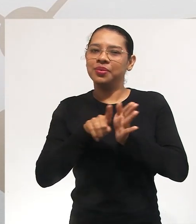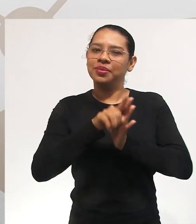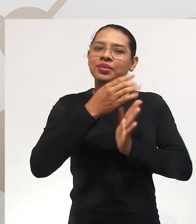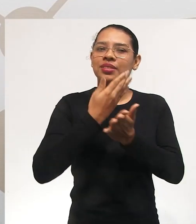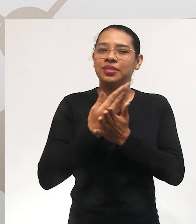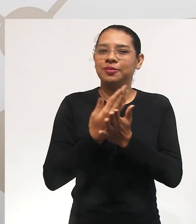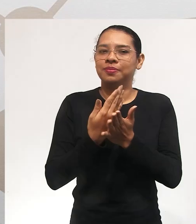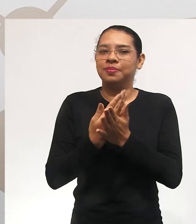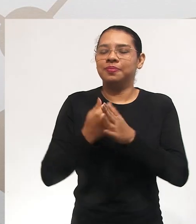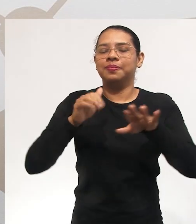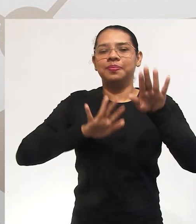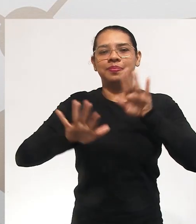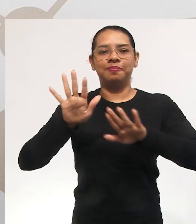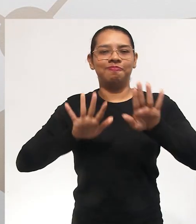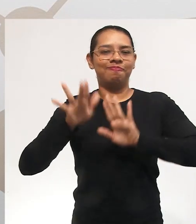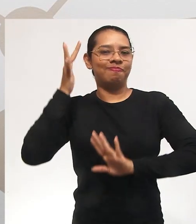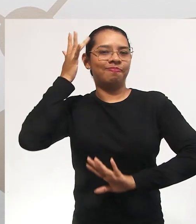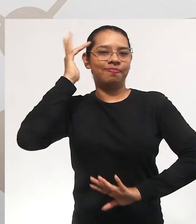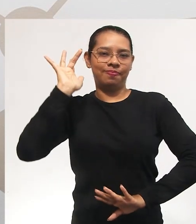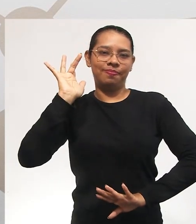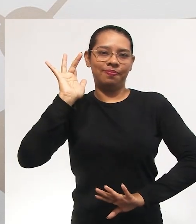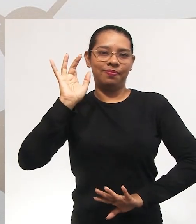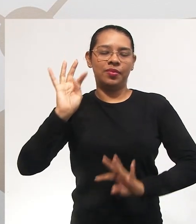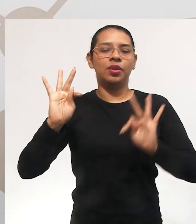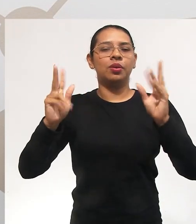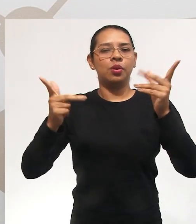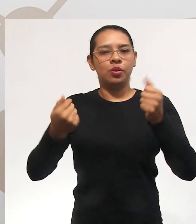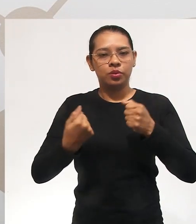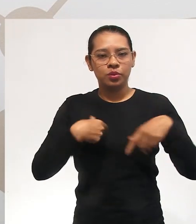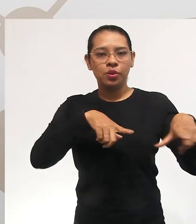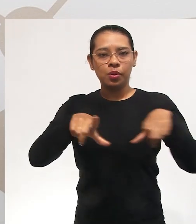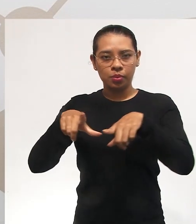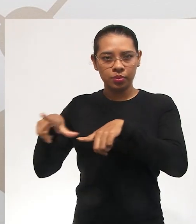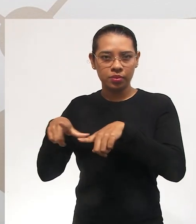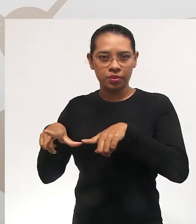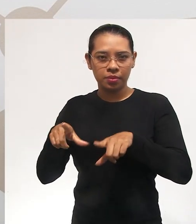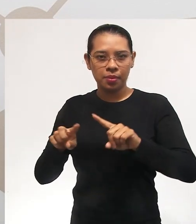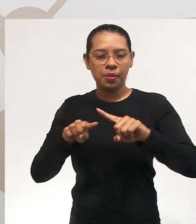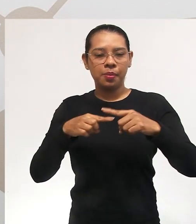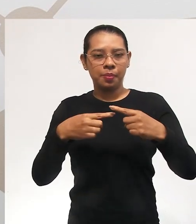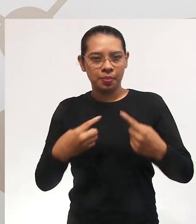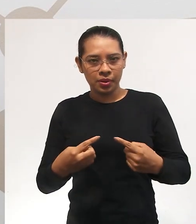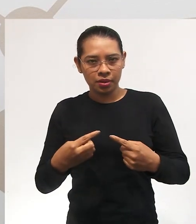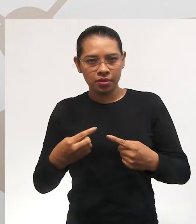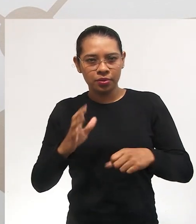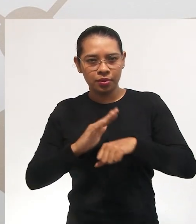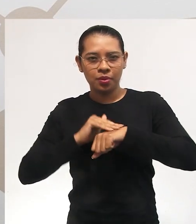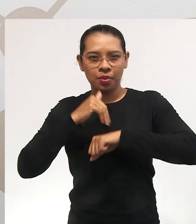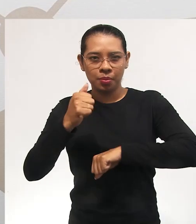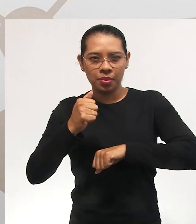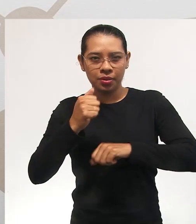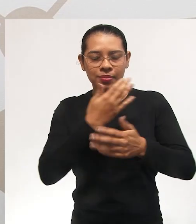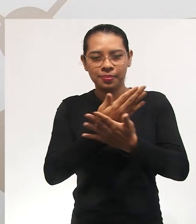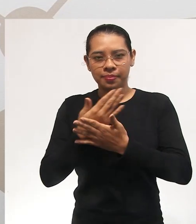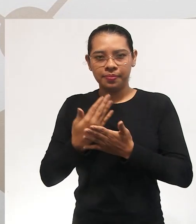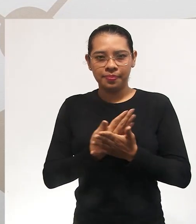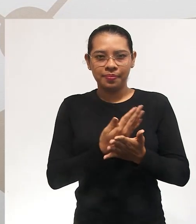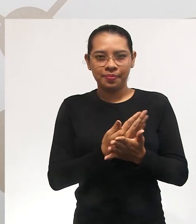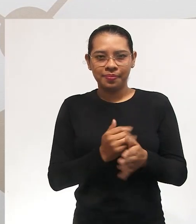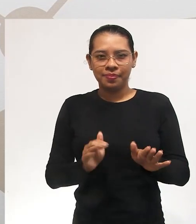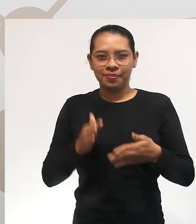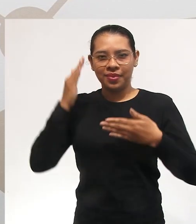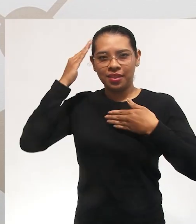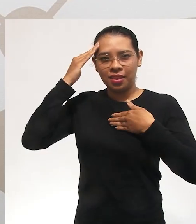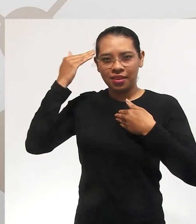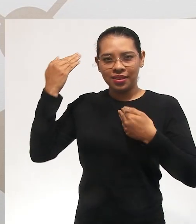usufruam, pergunte, estudem. Eu sei que às vezes não é fácil, porque muitos são trabalhadores e trabalhadoras, mas na medida do